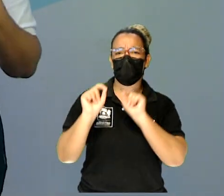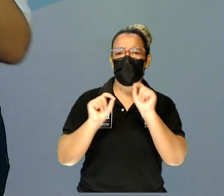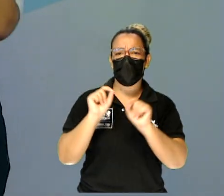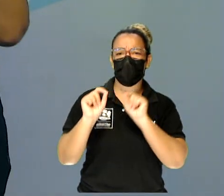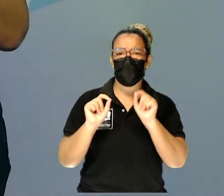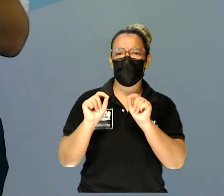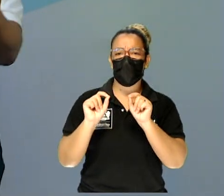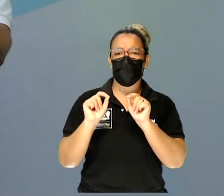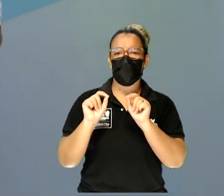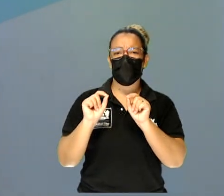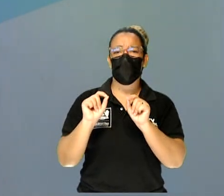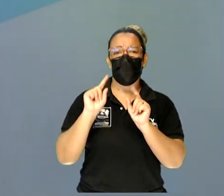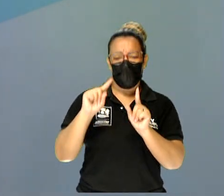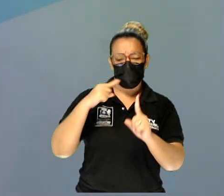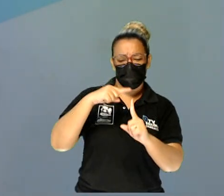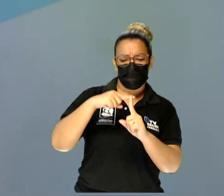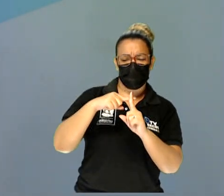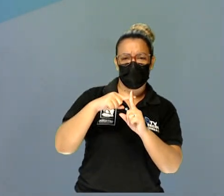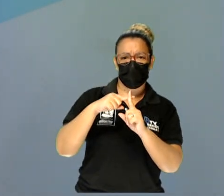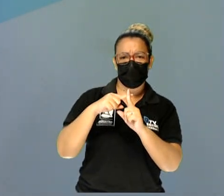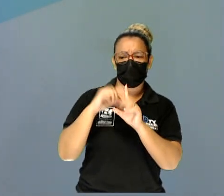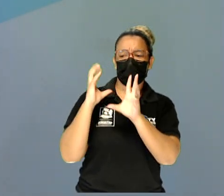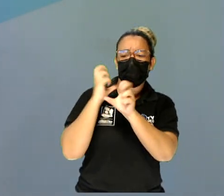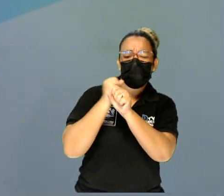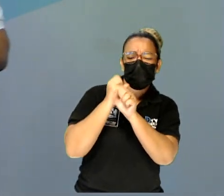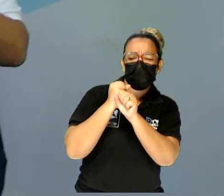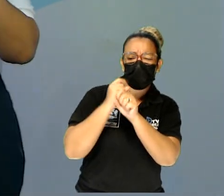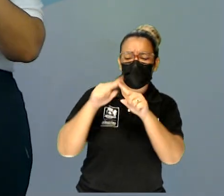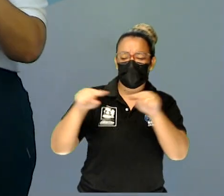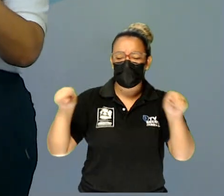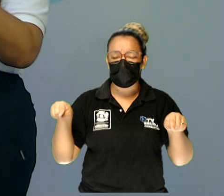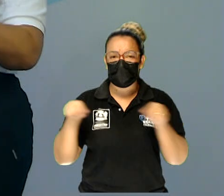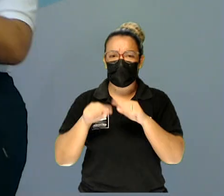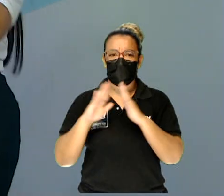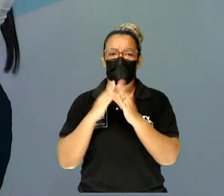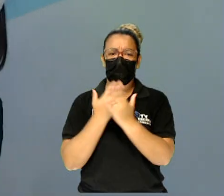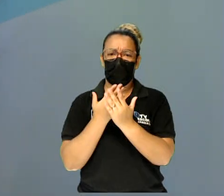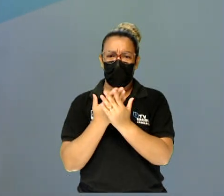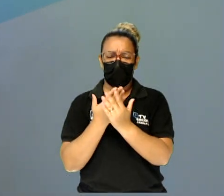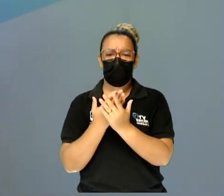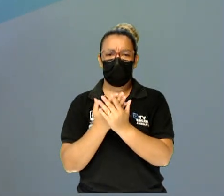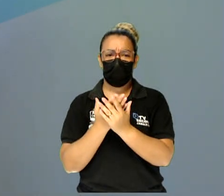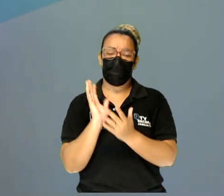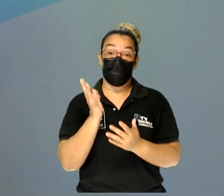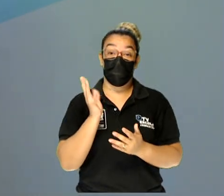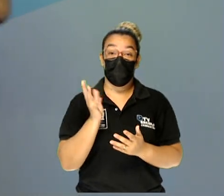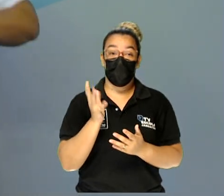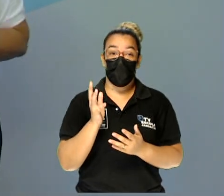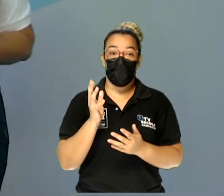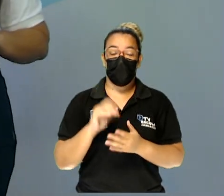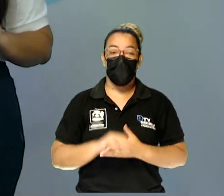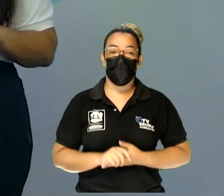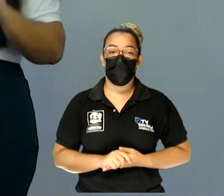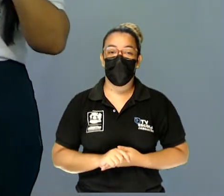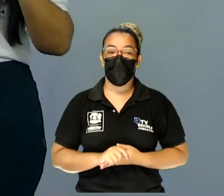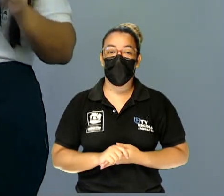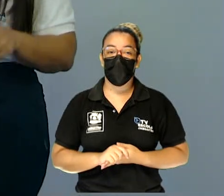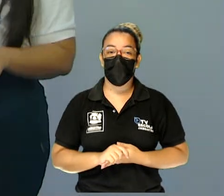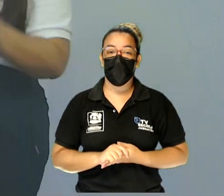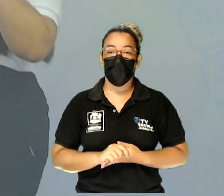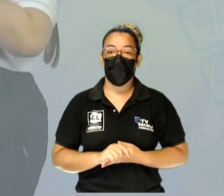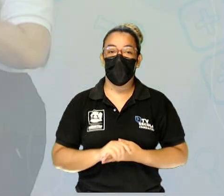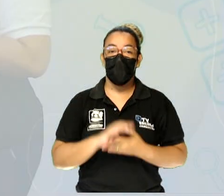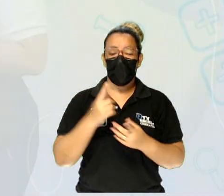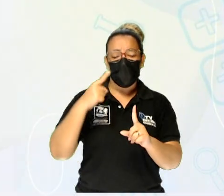uma continha, né, que fazemos em sala de aula. Vamos entender melhor? Primeiro, nós temos os termos da